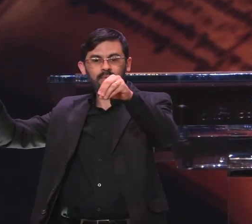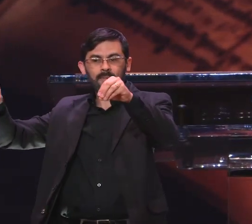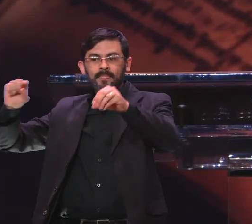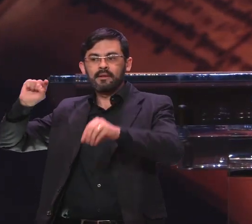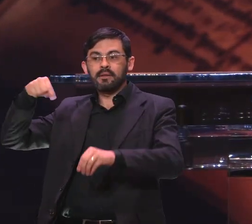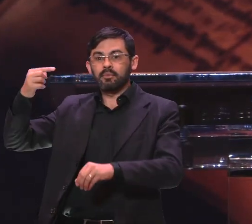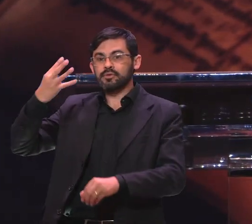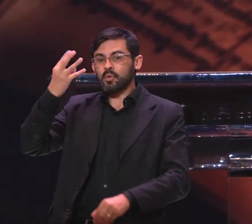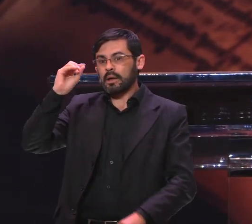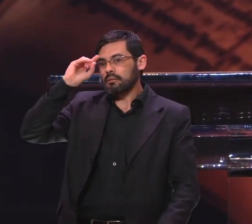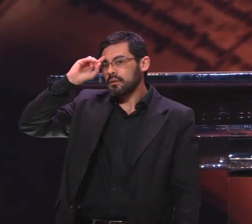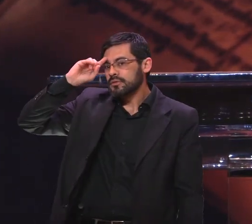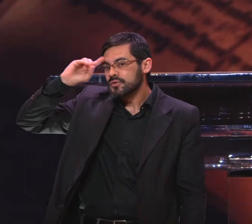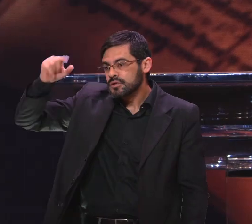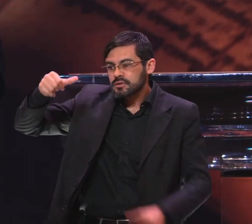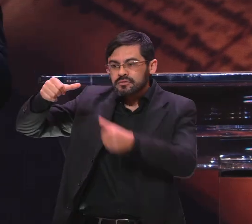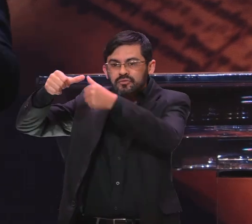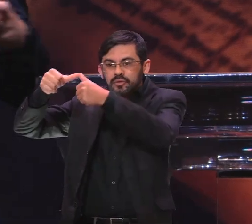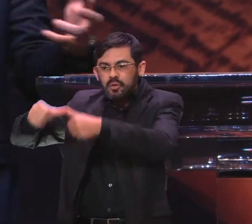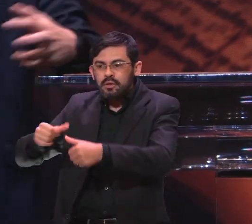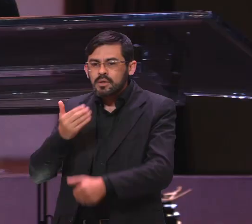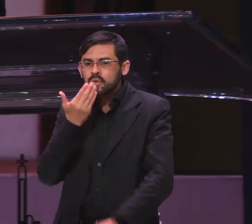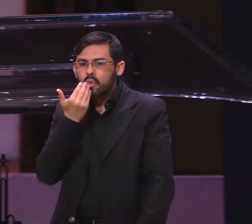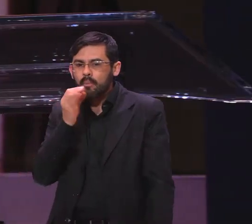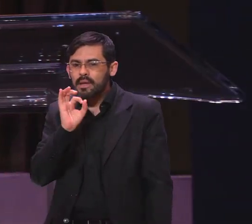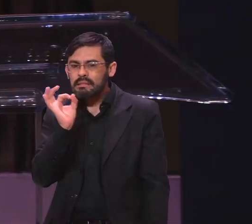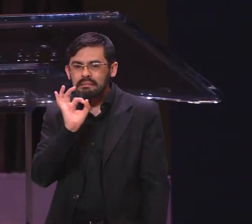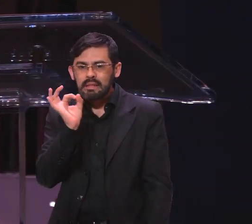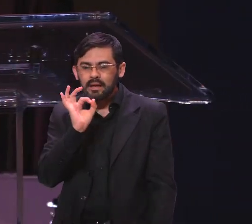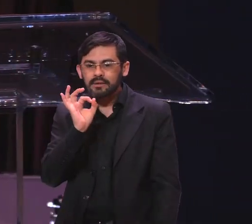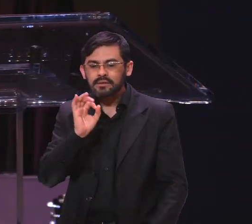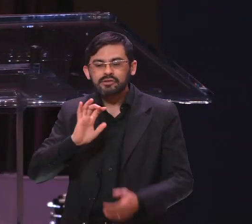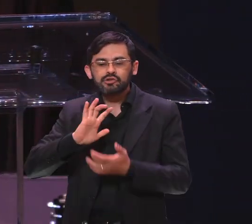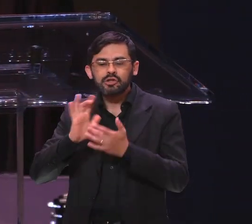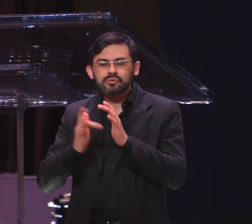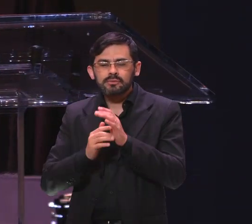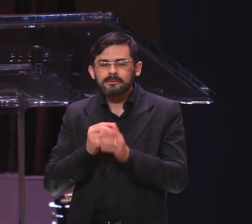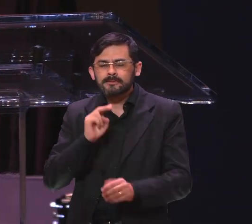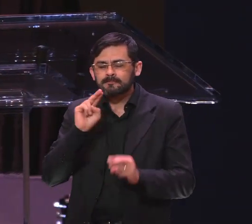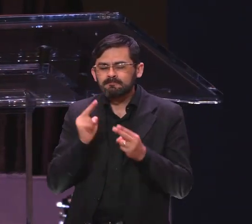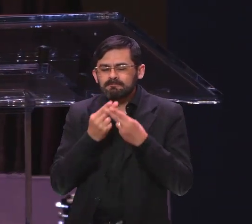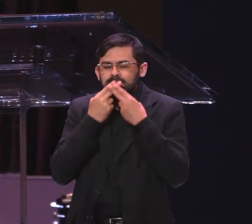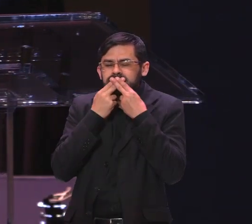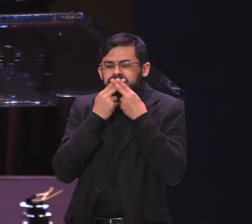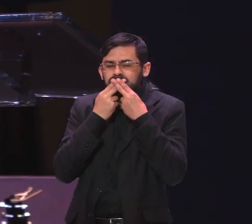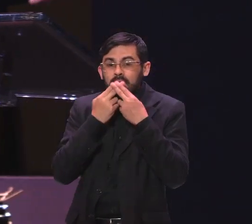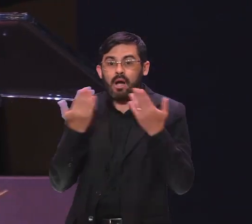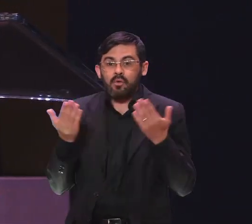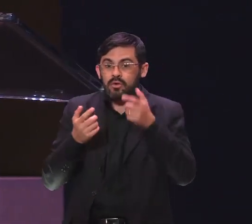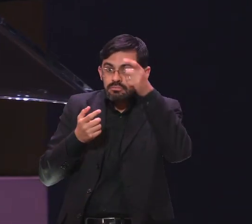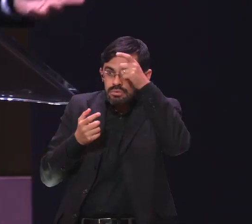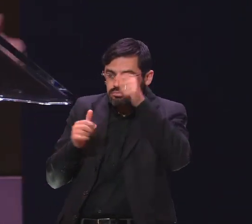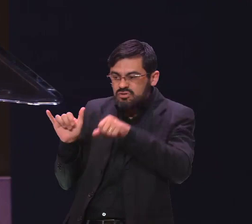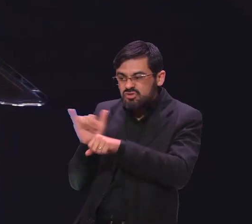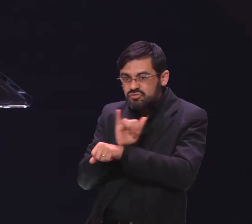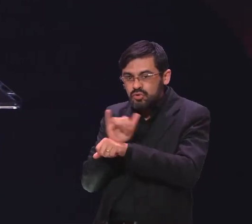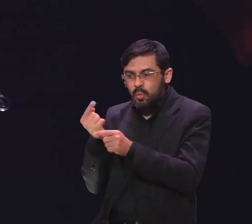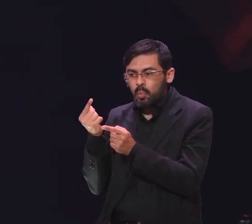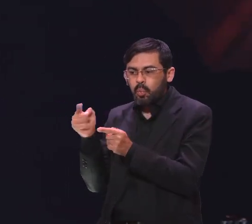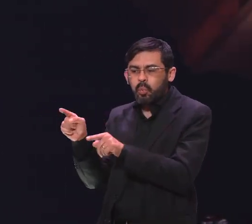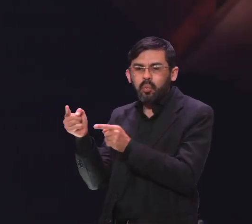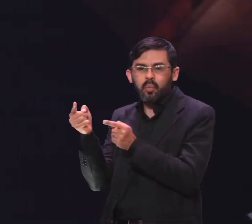Depois de 40 dias sem comer, Jesus em jejum, o inimigo agora começa a o tentar.